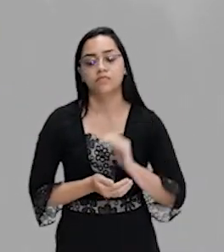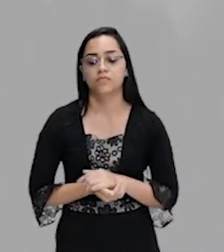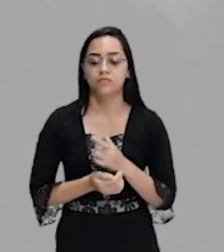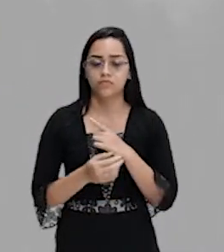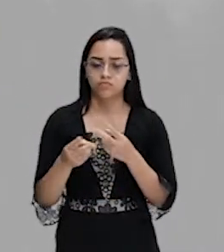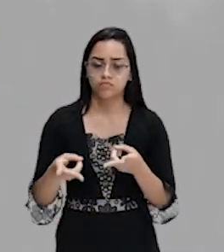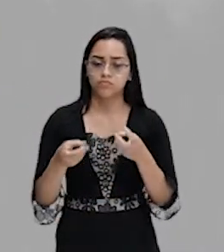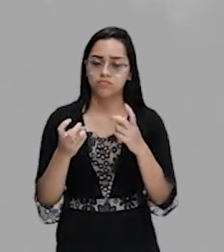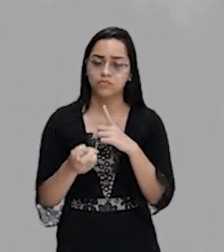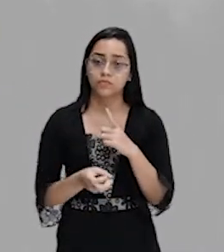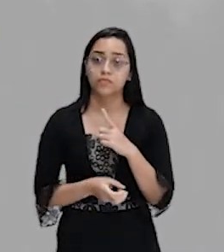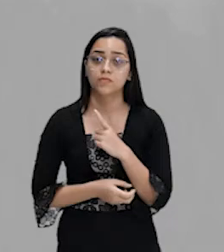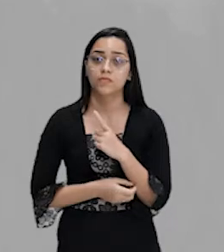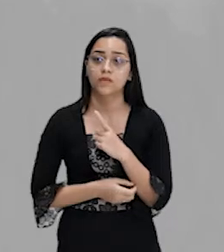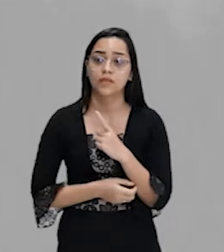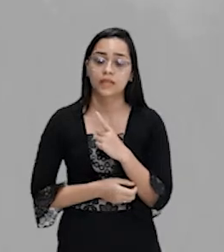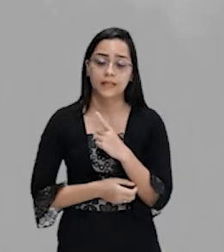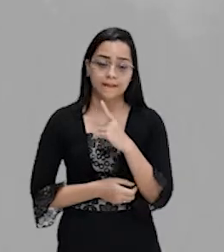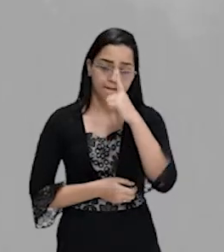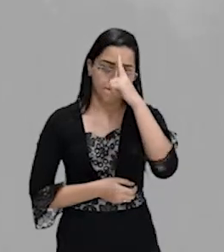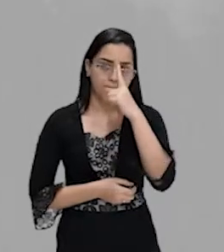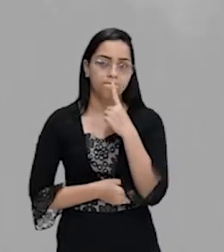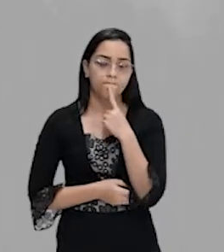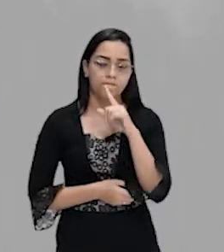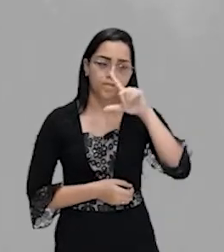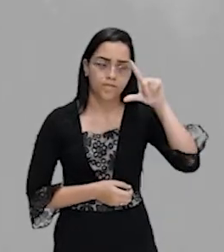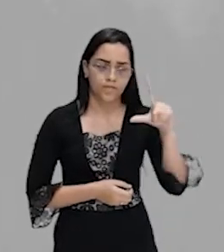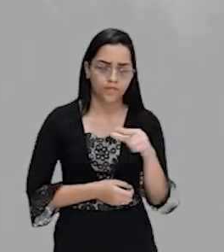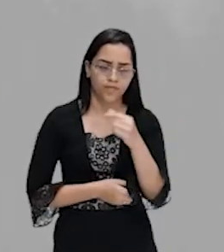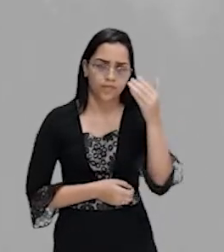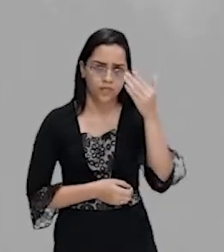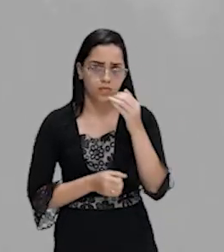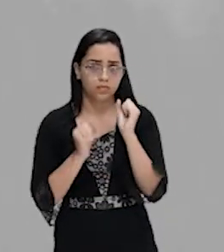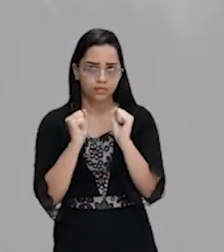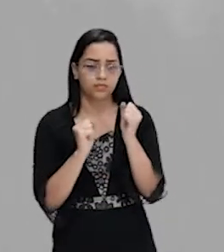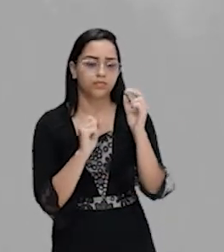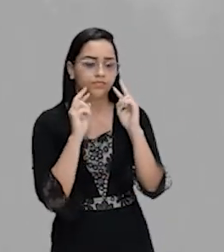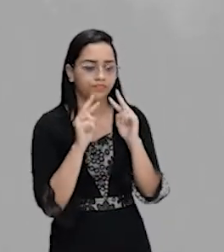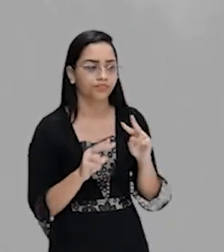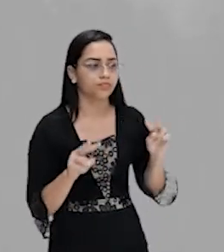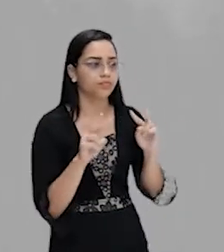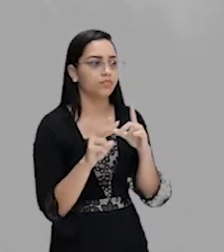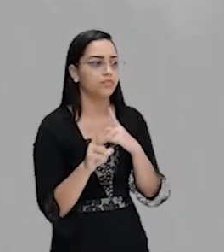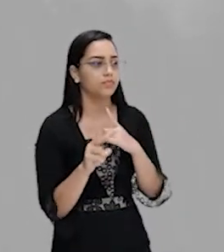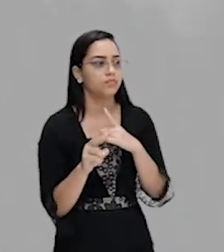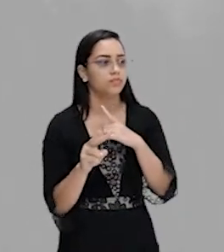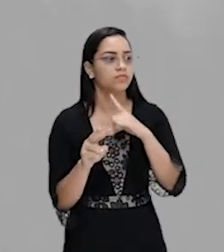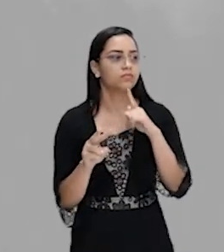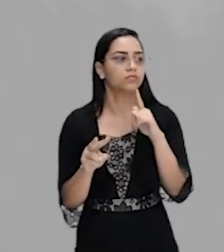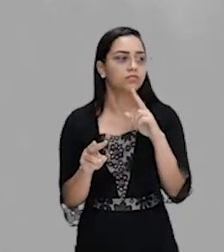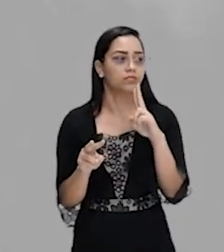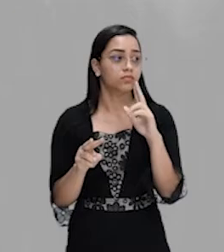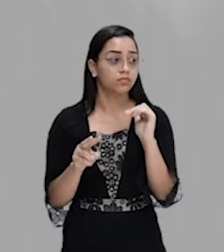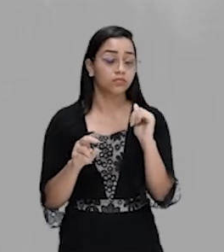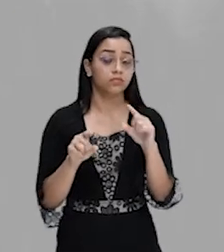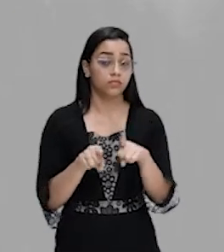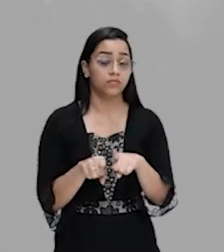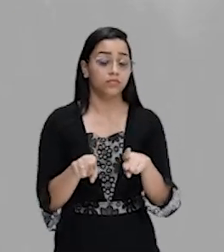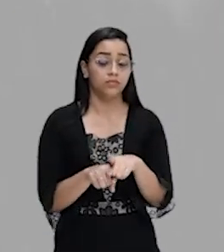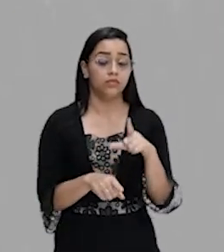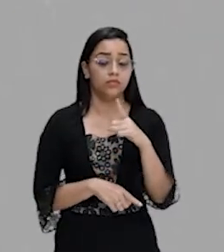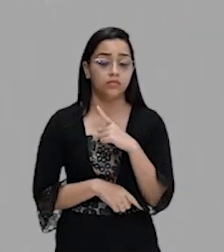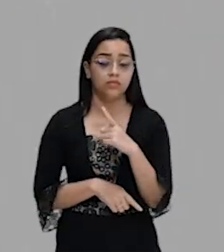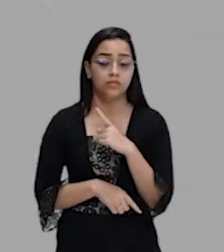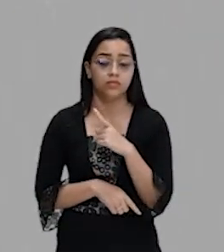a gente olhando lá para a figura, né, na parte visível, né, da Lua aqui para a Terra, a